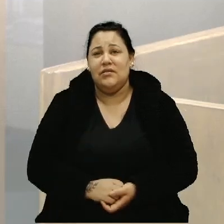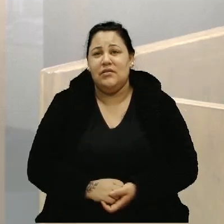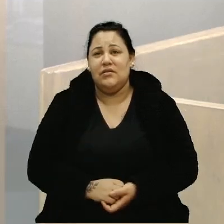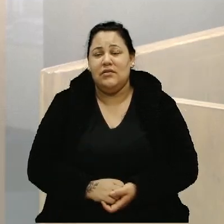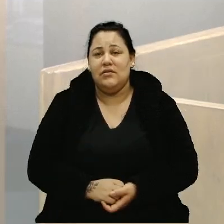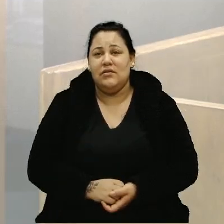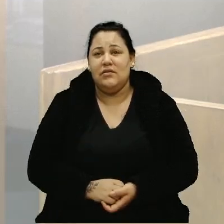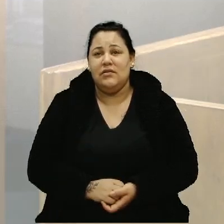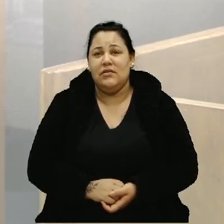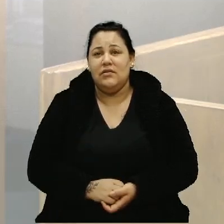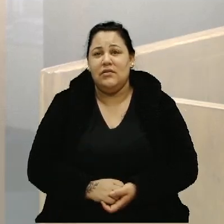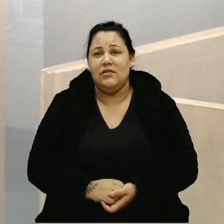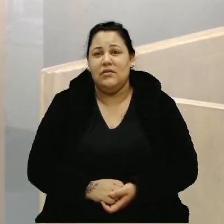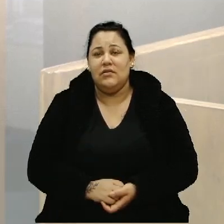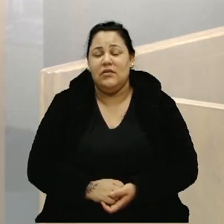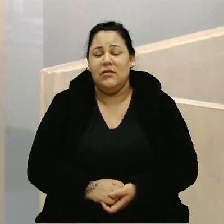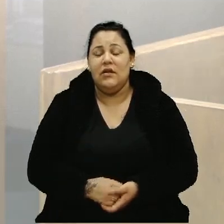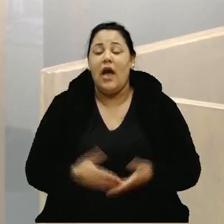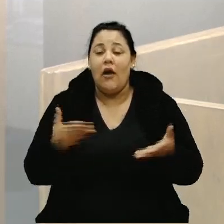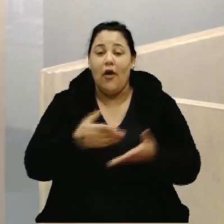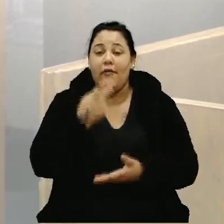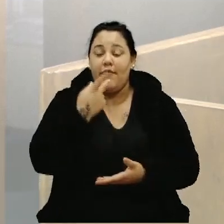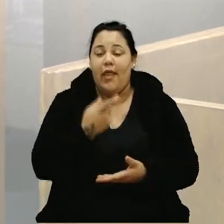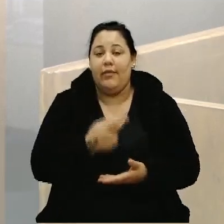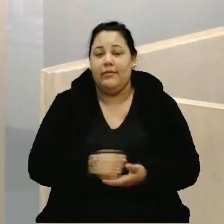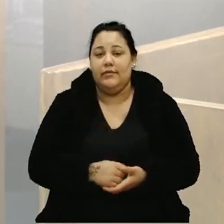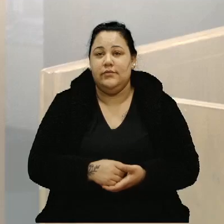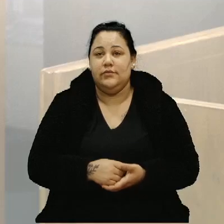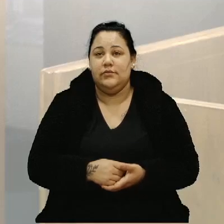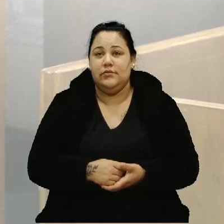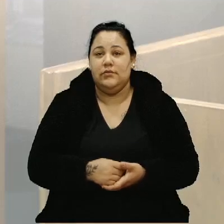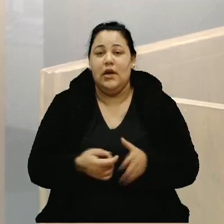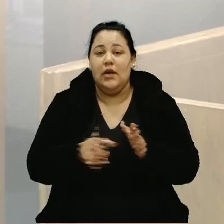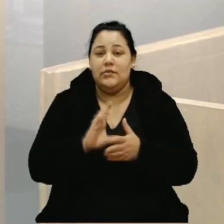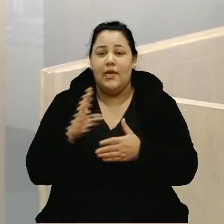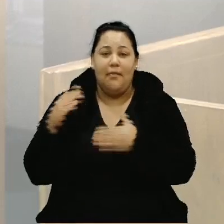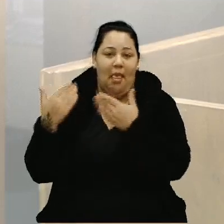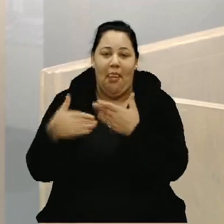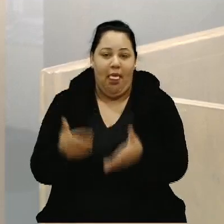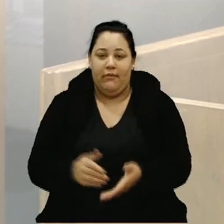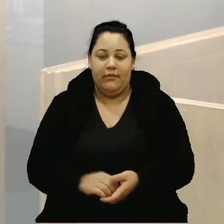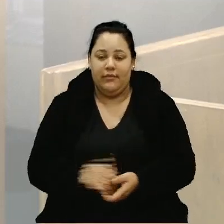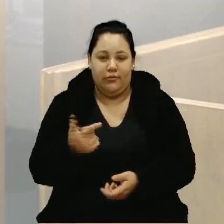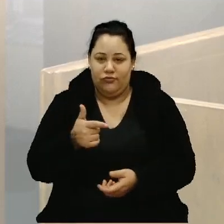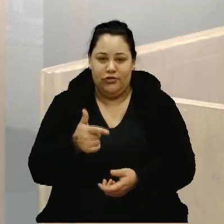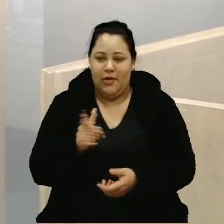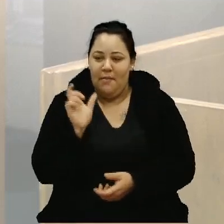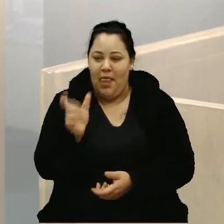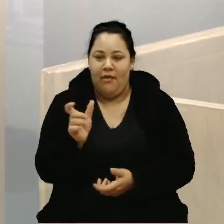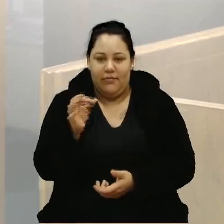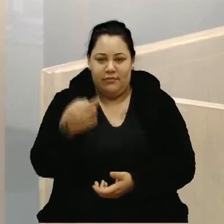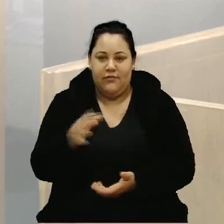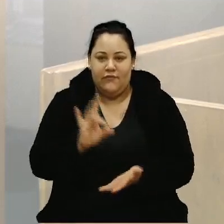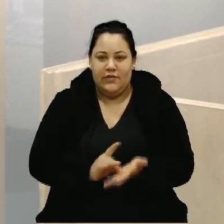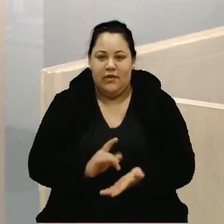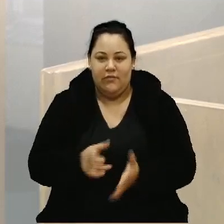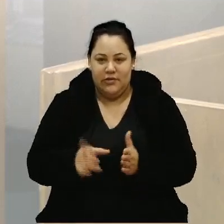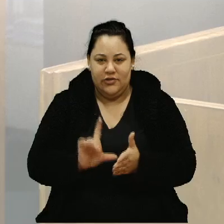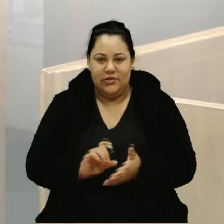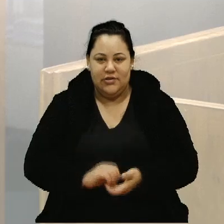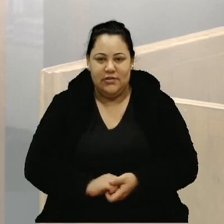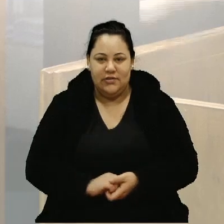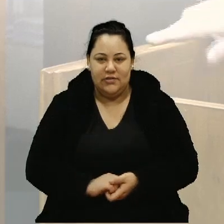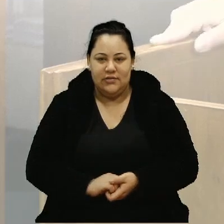que foi empenhado a palavra. Então antes estavam só blá blá blá. Não tinha a palavra empenhada? Poxa, nós não